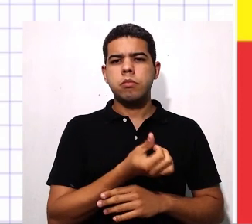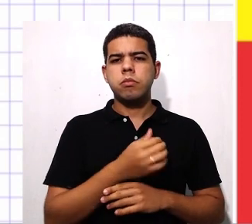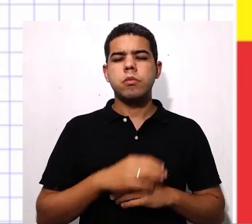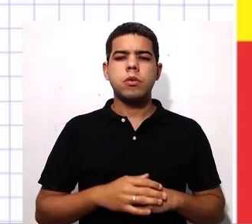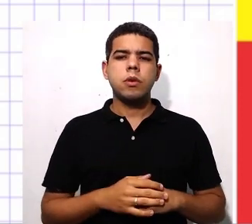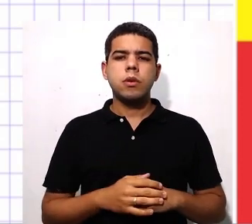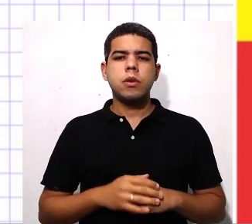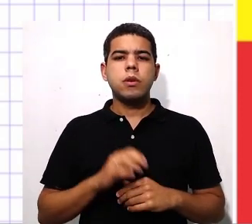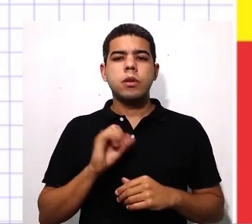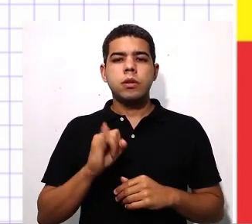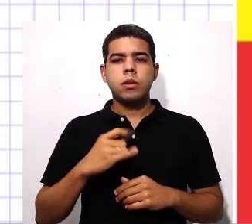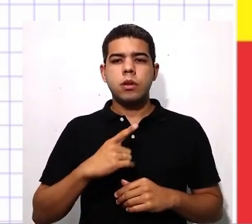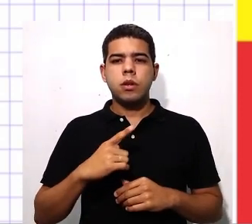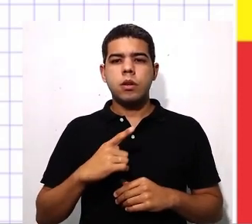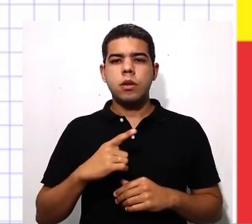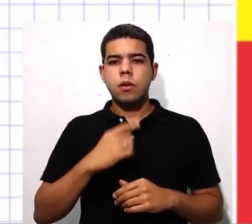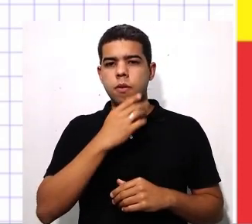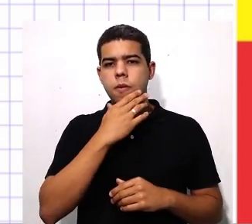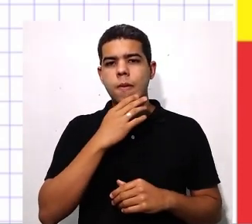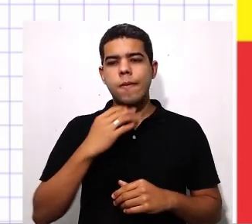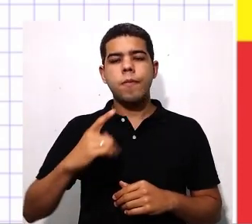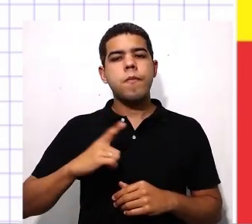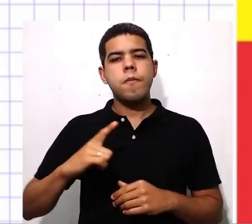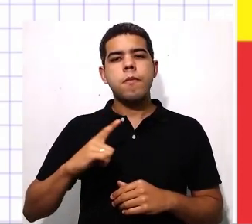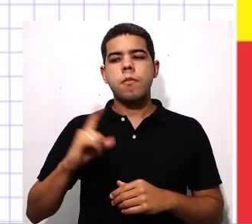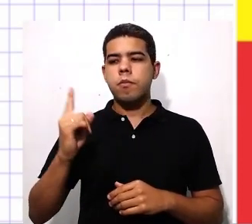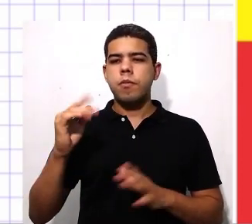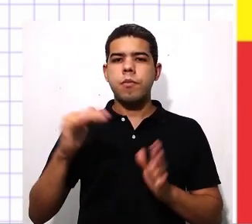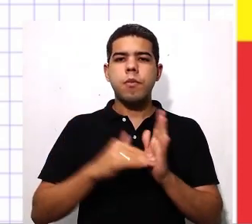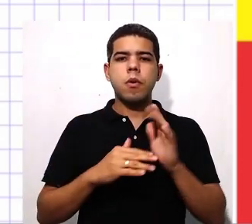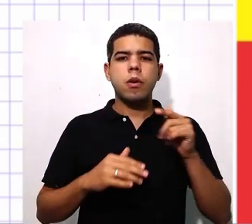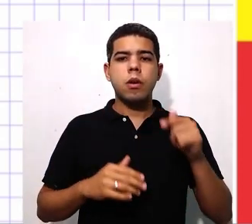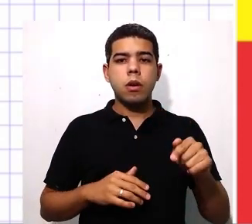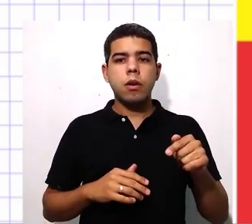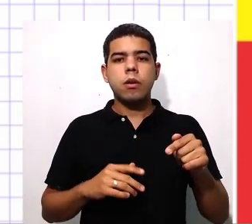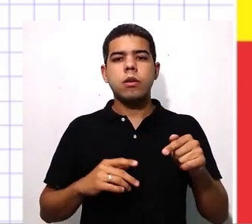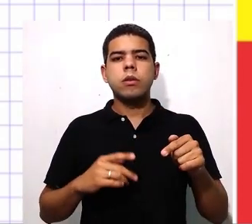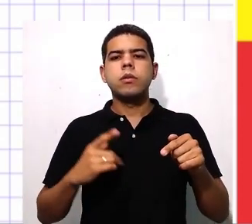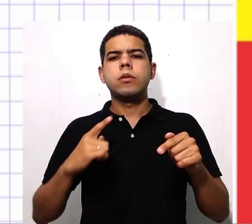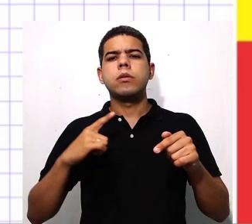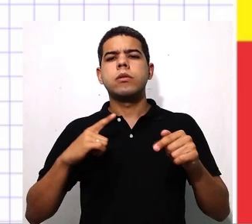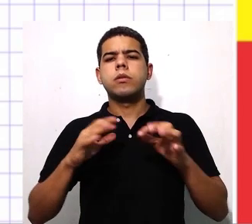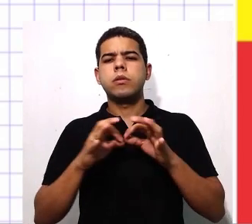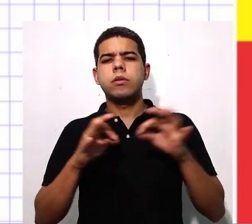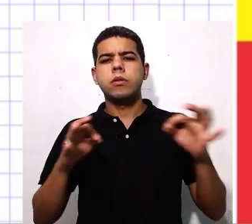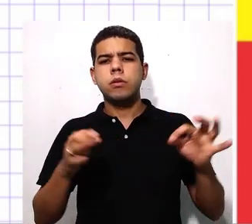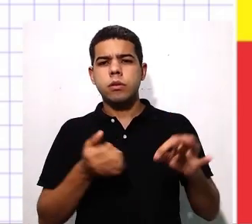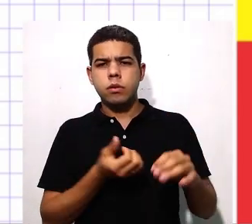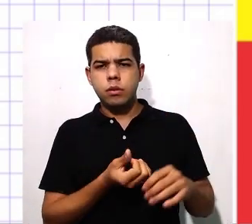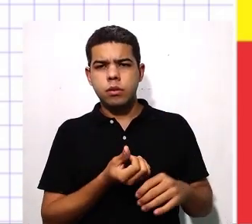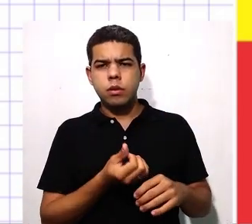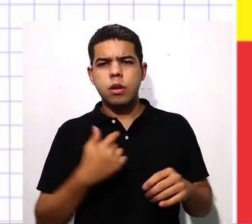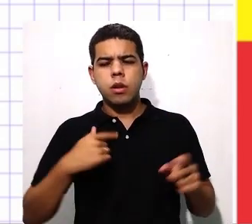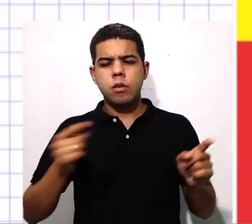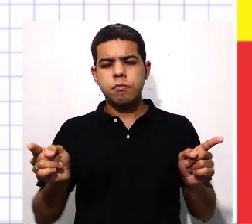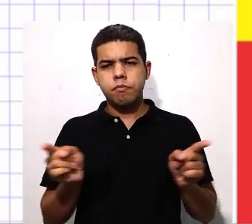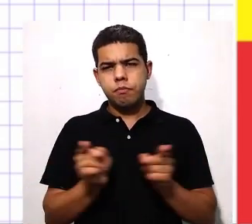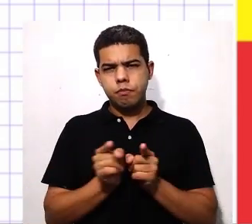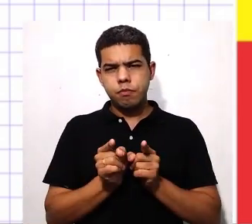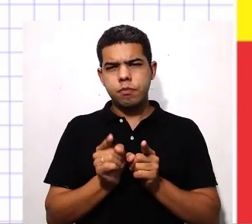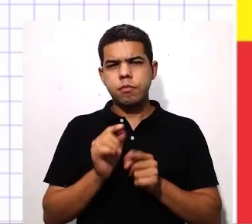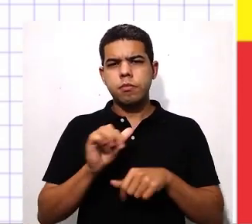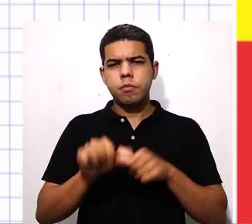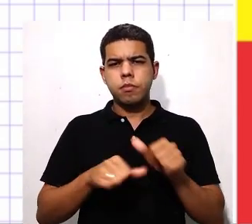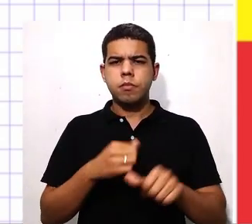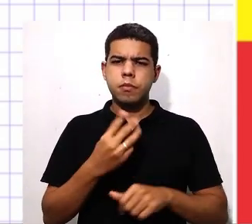em 7, e nesse caso, de 1 para 7, a distância é 6, eu vou reduzir essa distância, ela vai para 3. Ó. Por